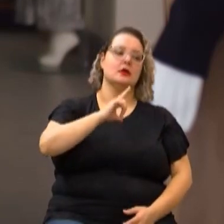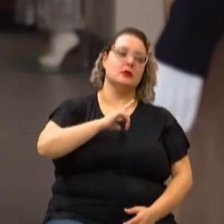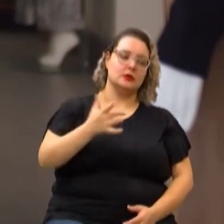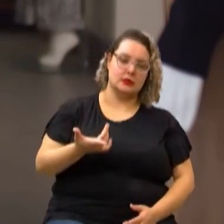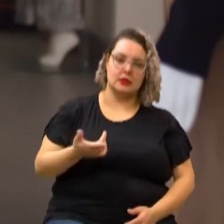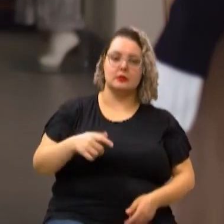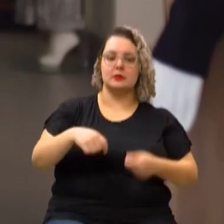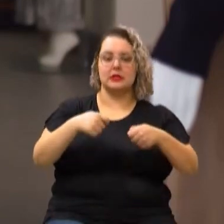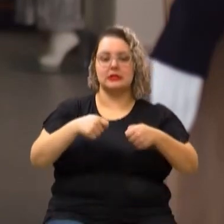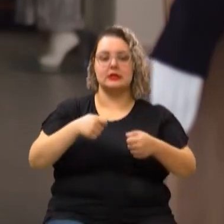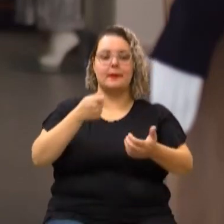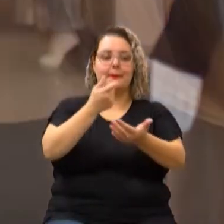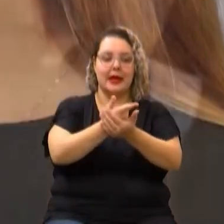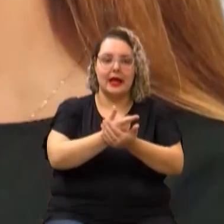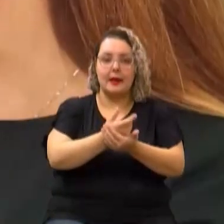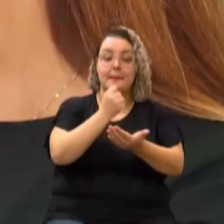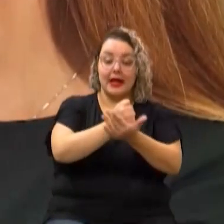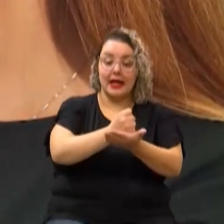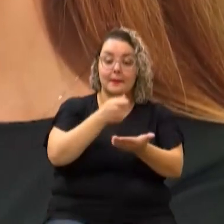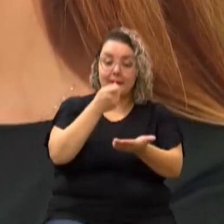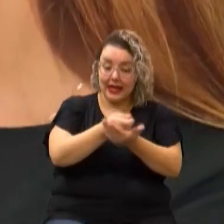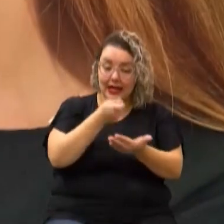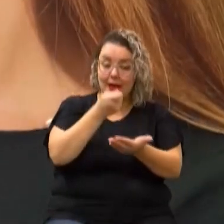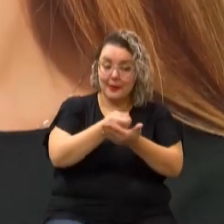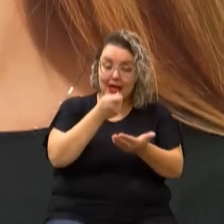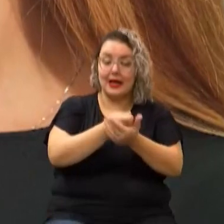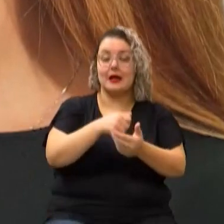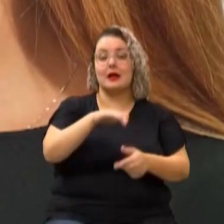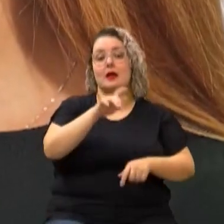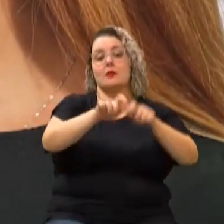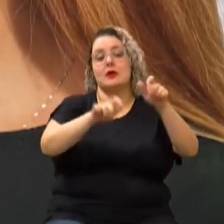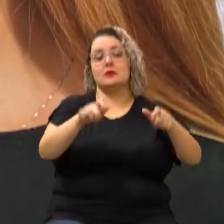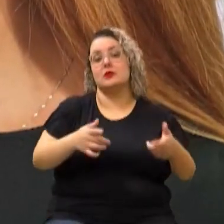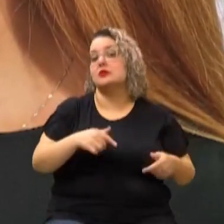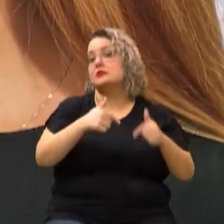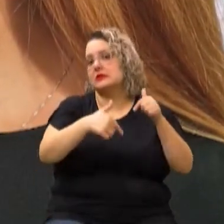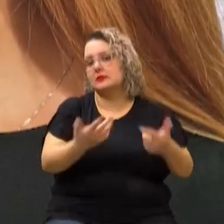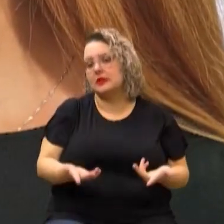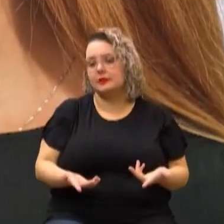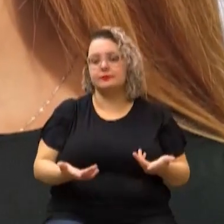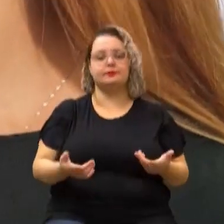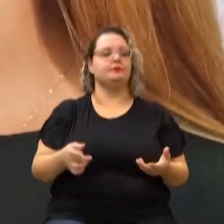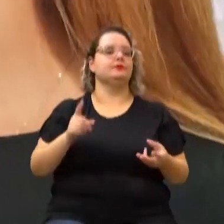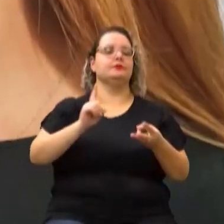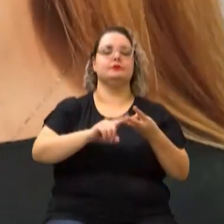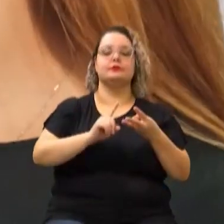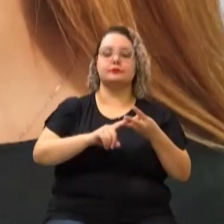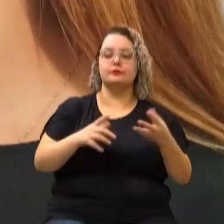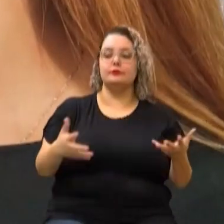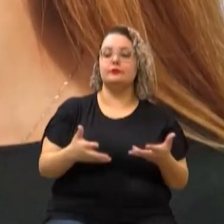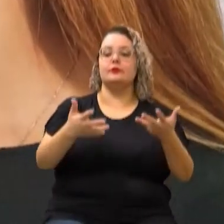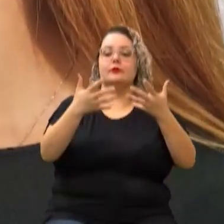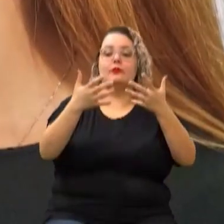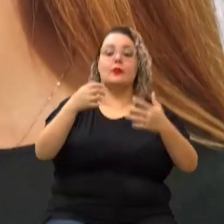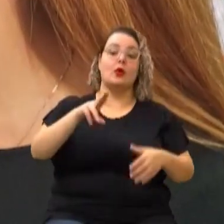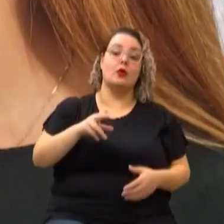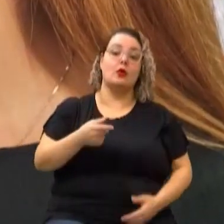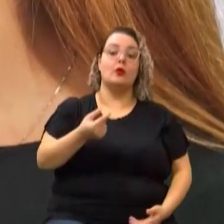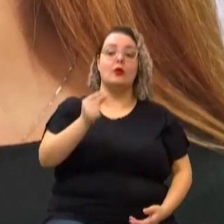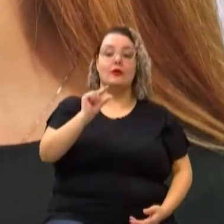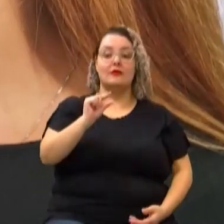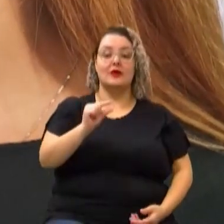de obra, aumento em função da mão de obra. Uma matéria-prima específica que de repente eu não tenho,